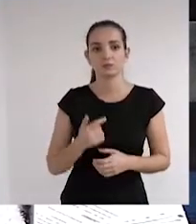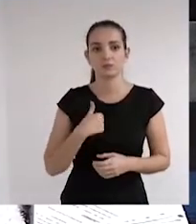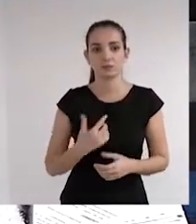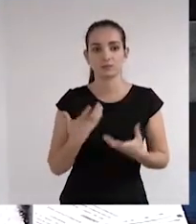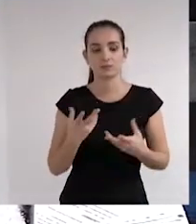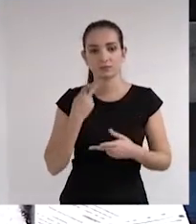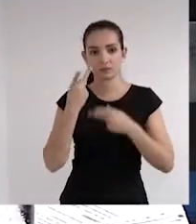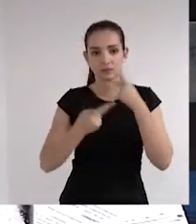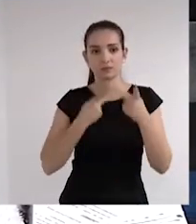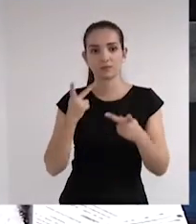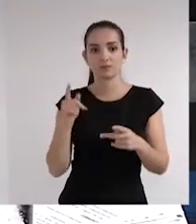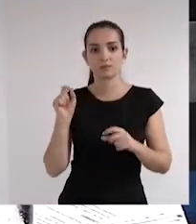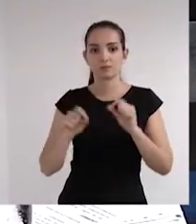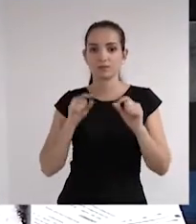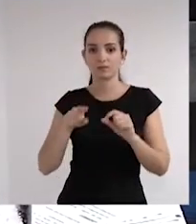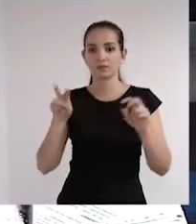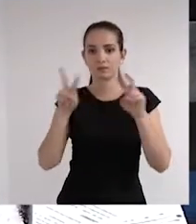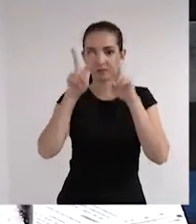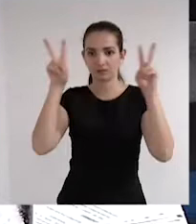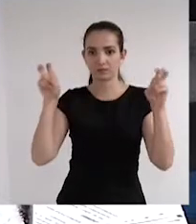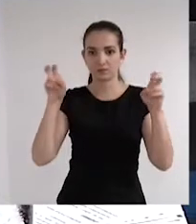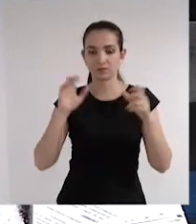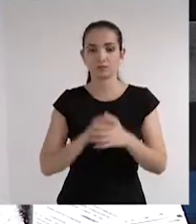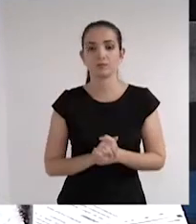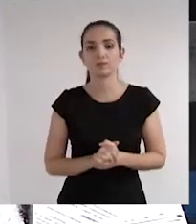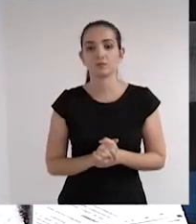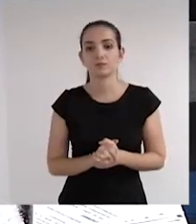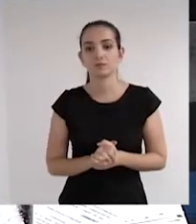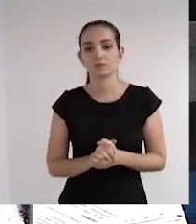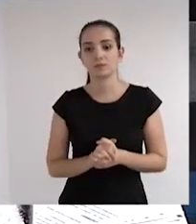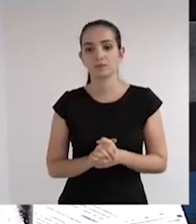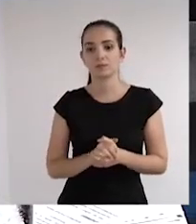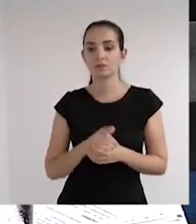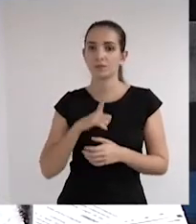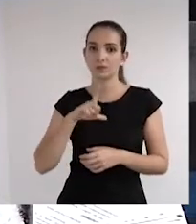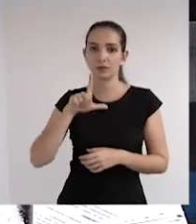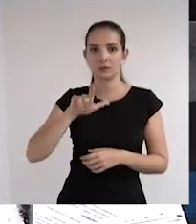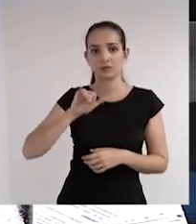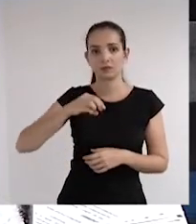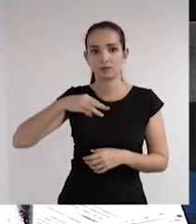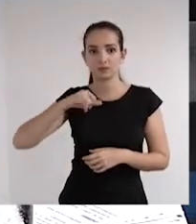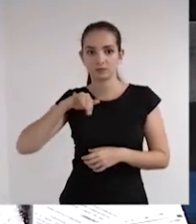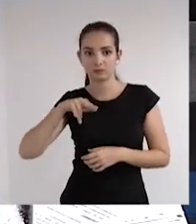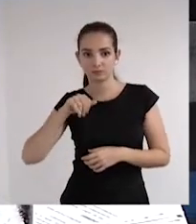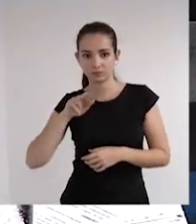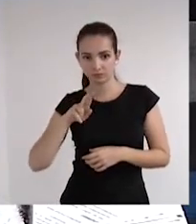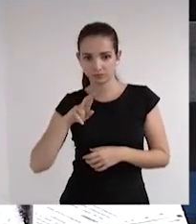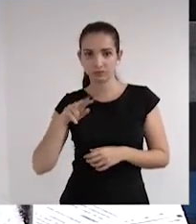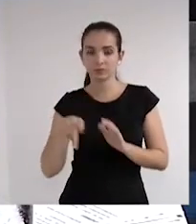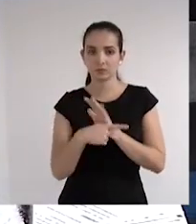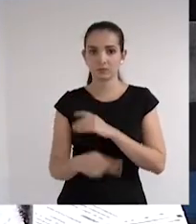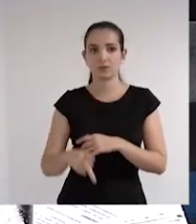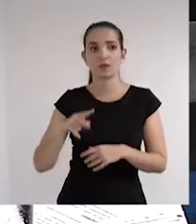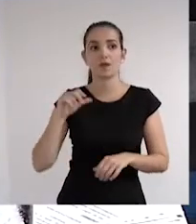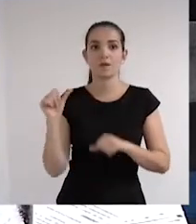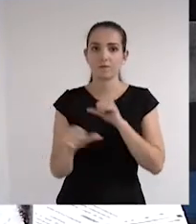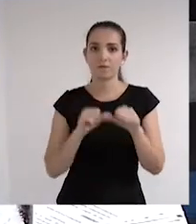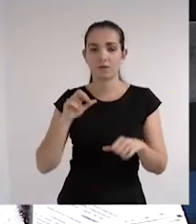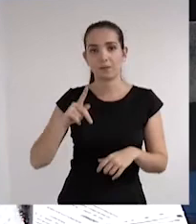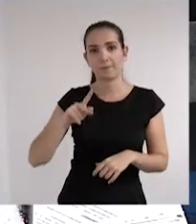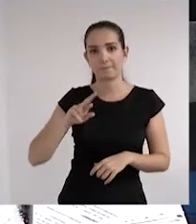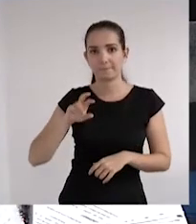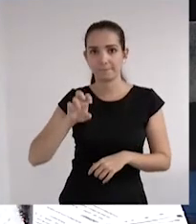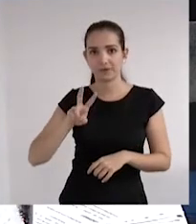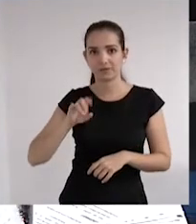a questão exatamente sobre a decisão liminar que foi tomada em relação à reforma da Previdência.